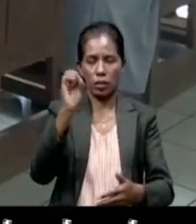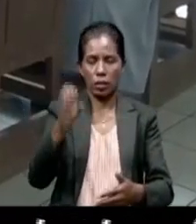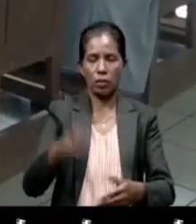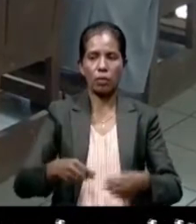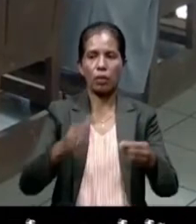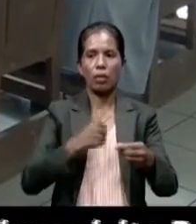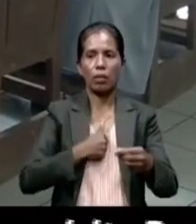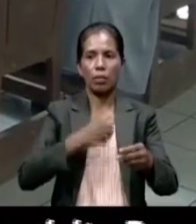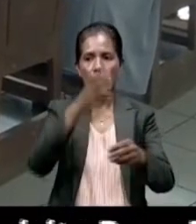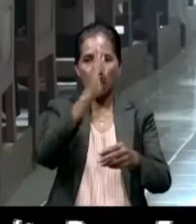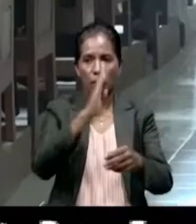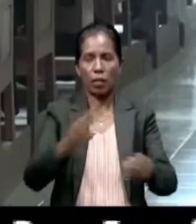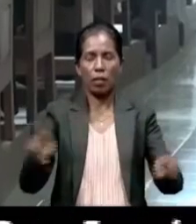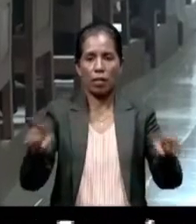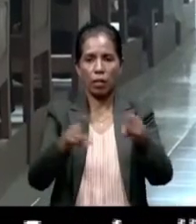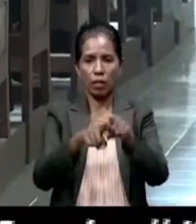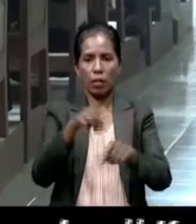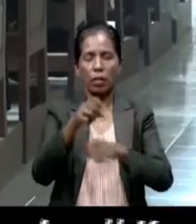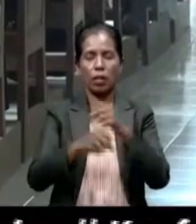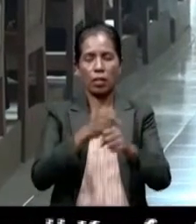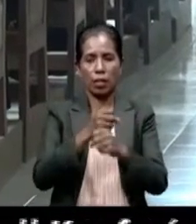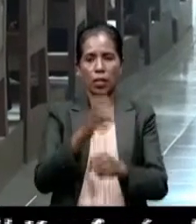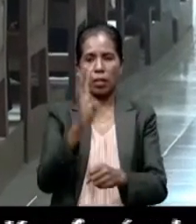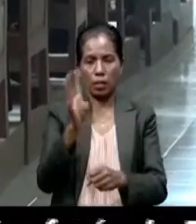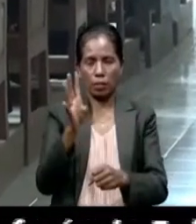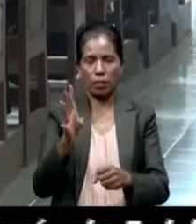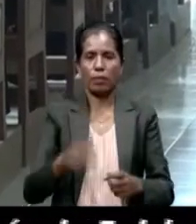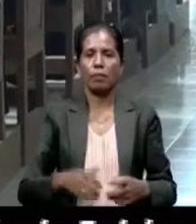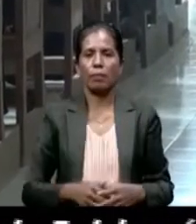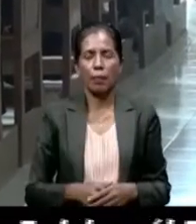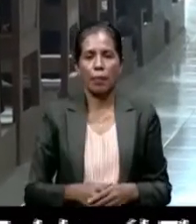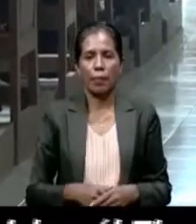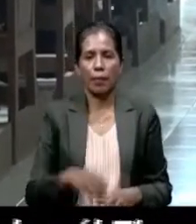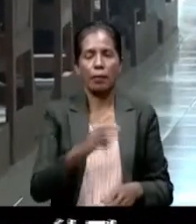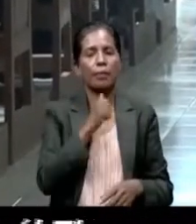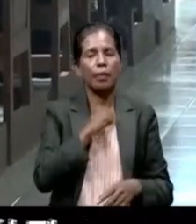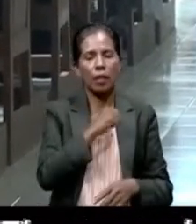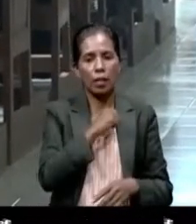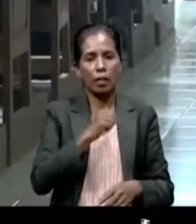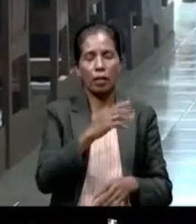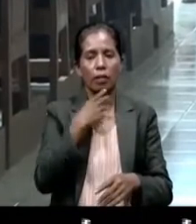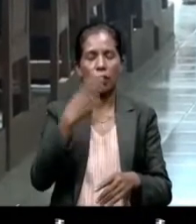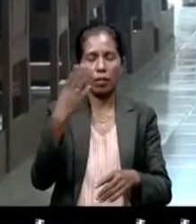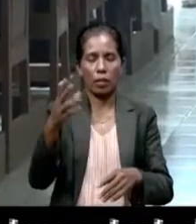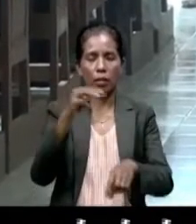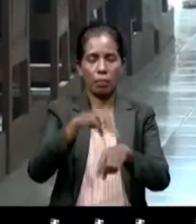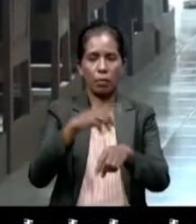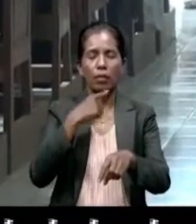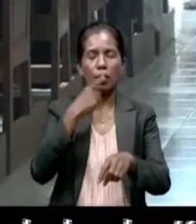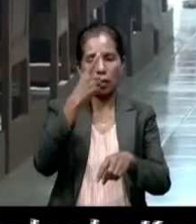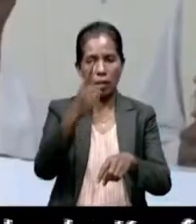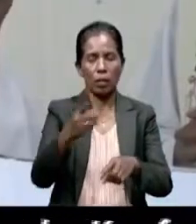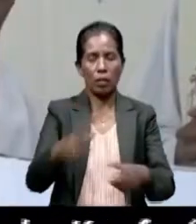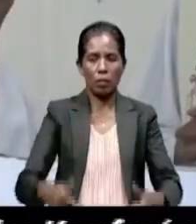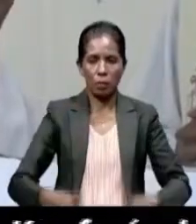maromba podisai misionário durante tinan hatnulo. Padre celebrante, Padre João Suban e a humilha haklakin katak, moris